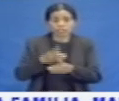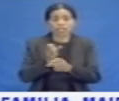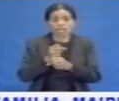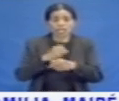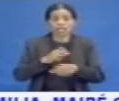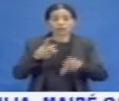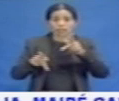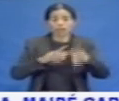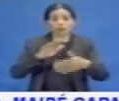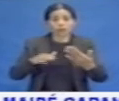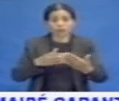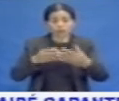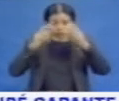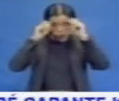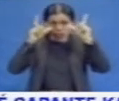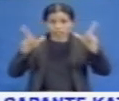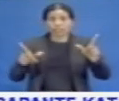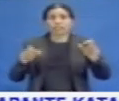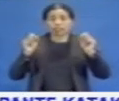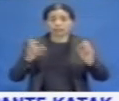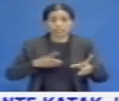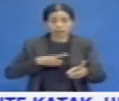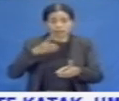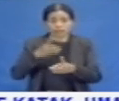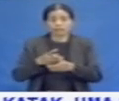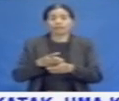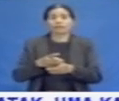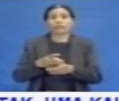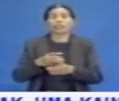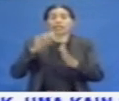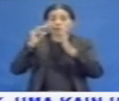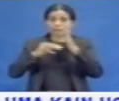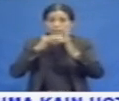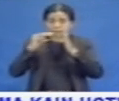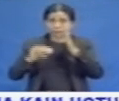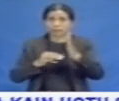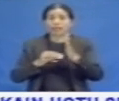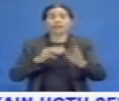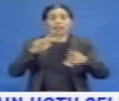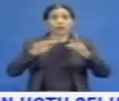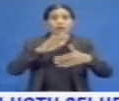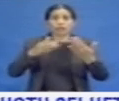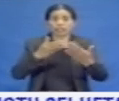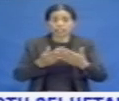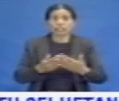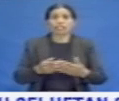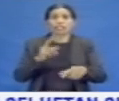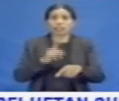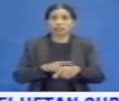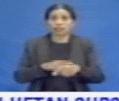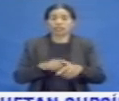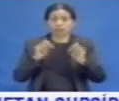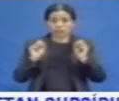Timor-Leste sai maduro liu e a democracia, papel média, sociedade civil, no cidadão sira, e é momento né,